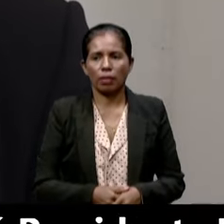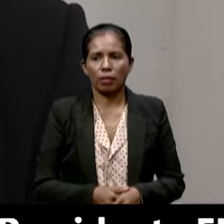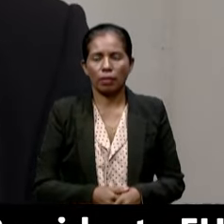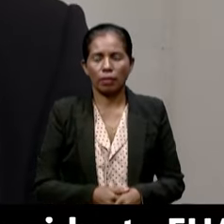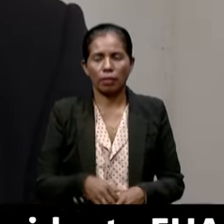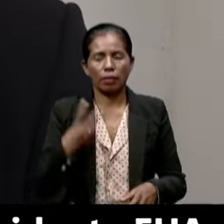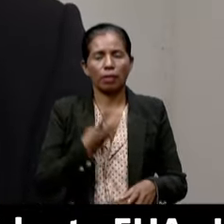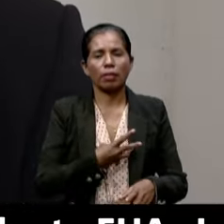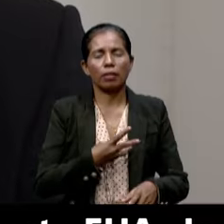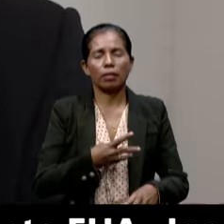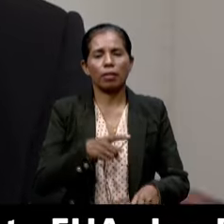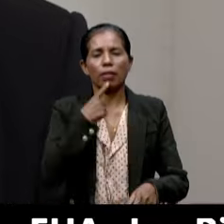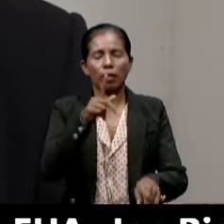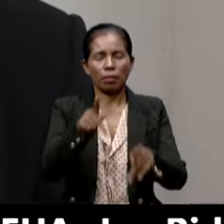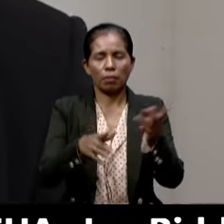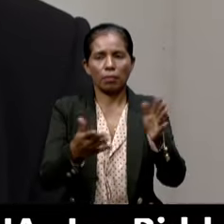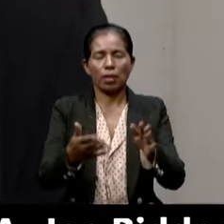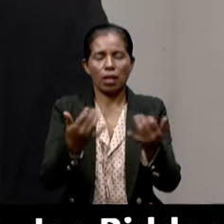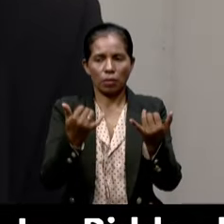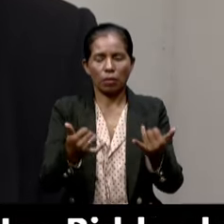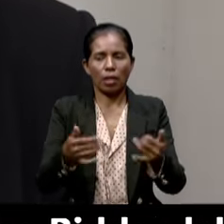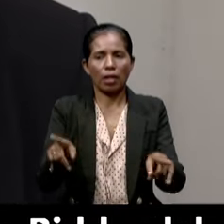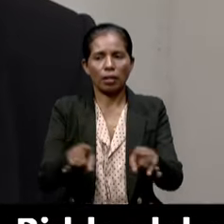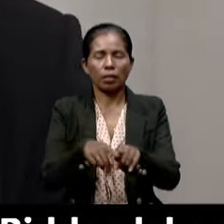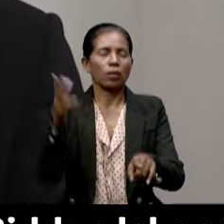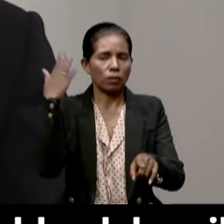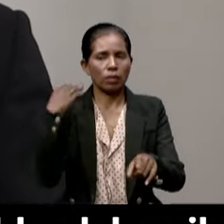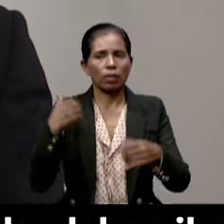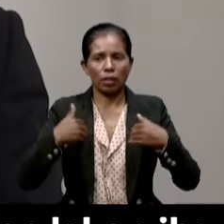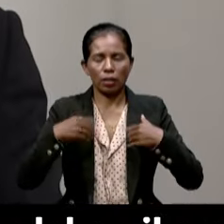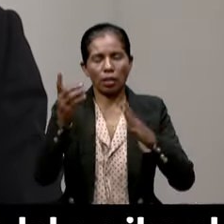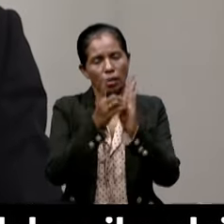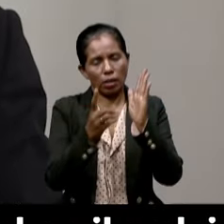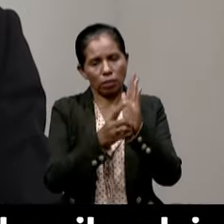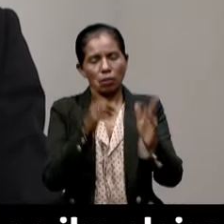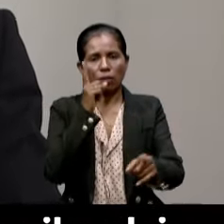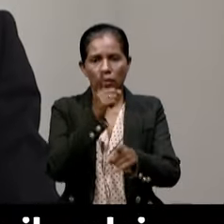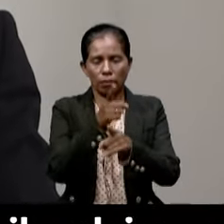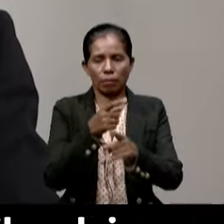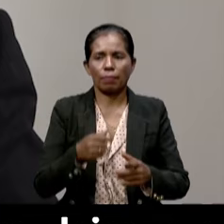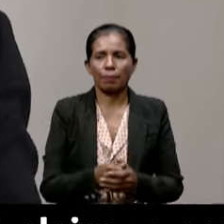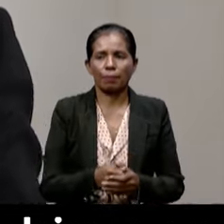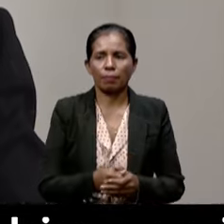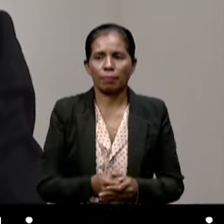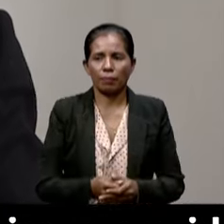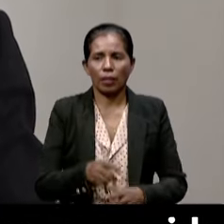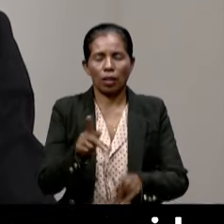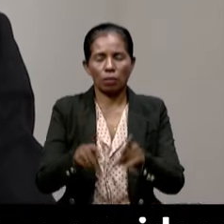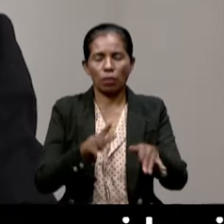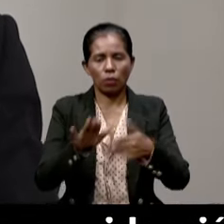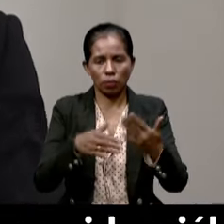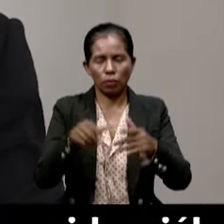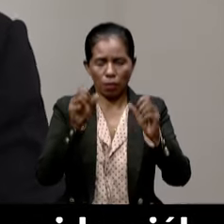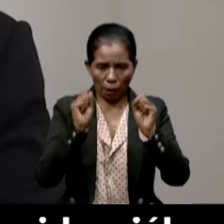konklusi anda emat mati barak. Agora ho ida uluk ne tengke iha dados komparatif ida. Ne per emho tu fiar